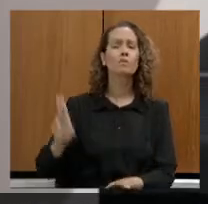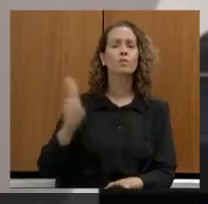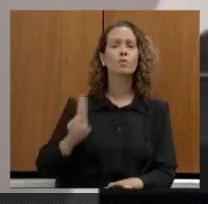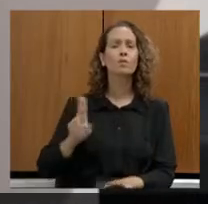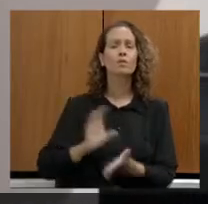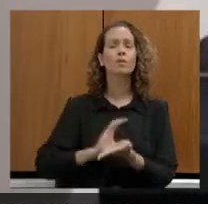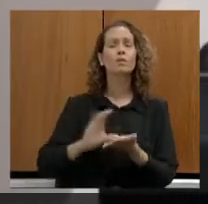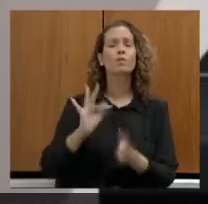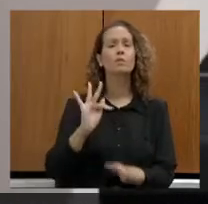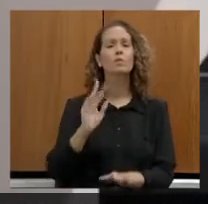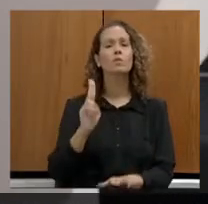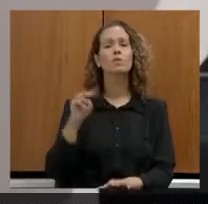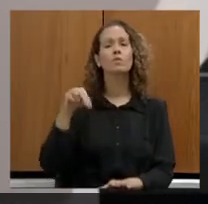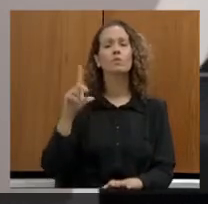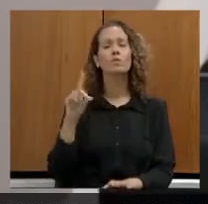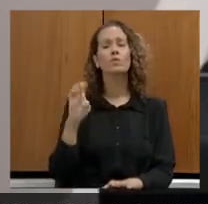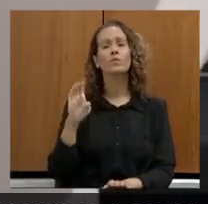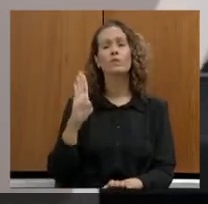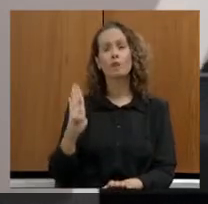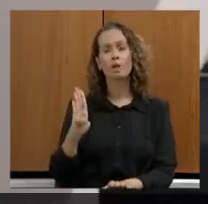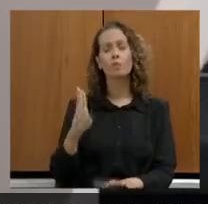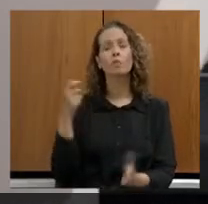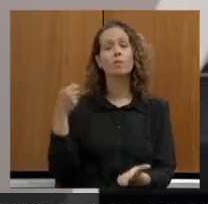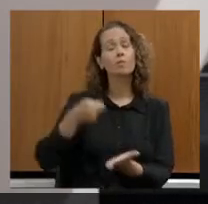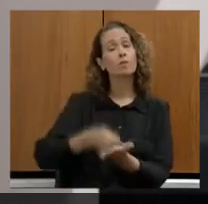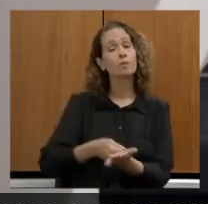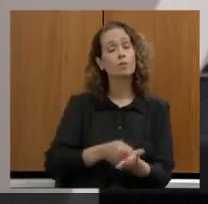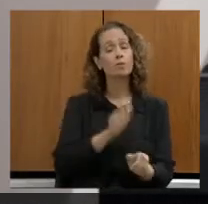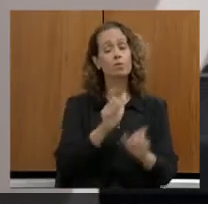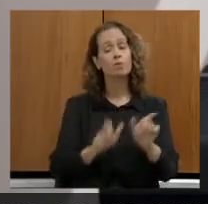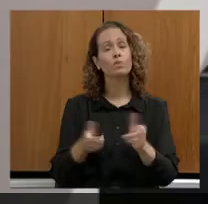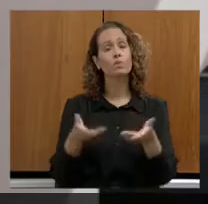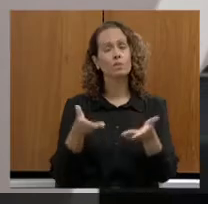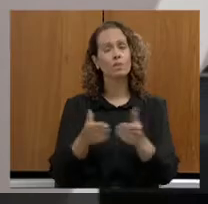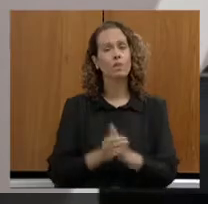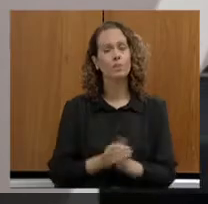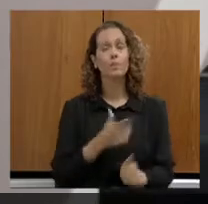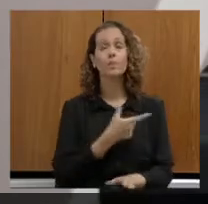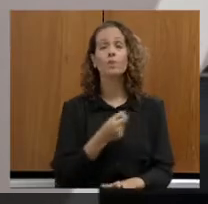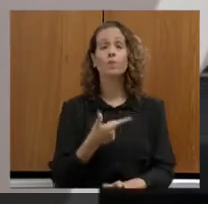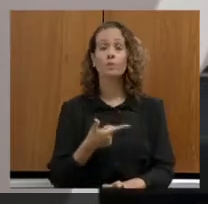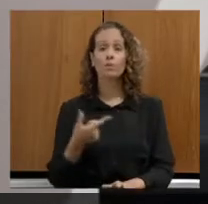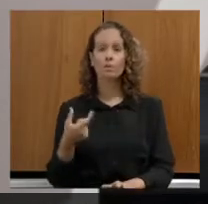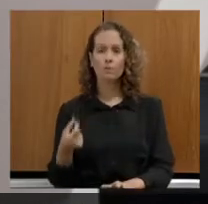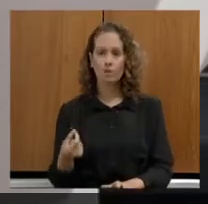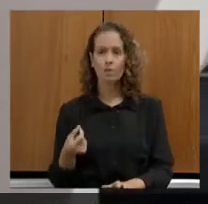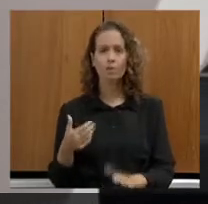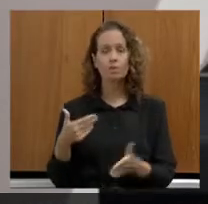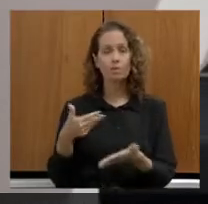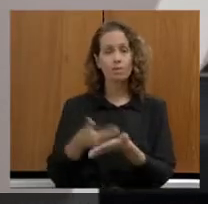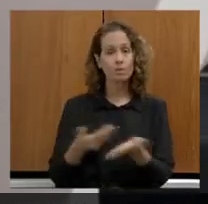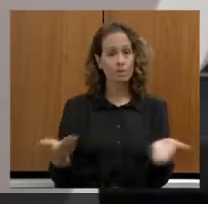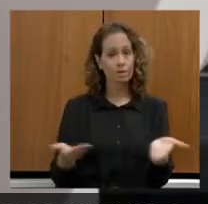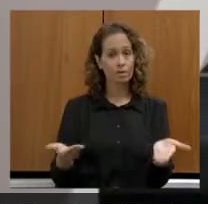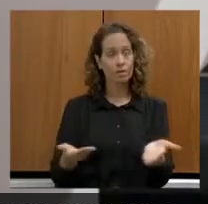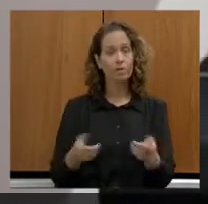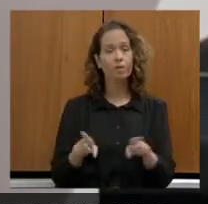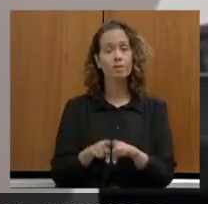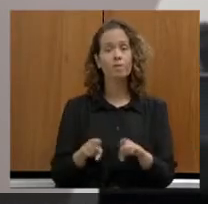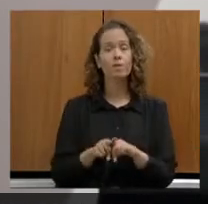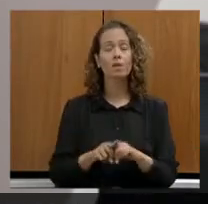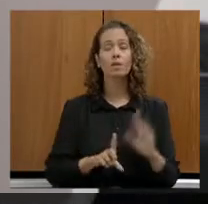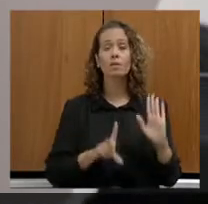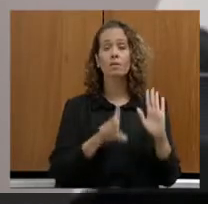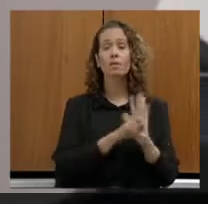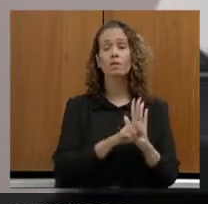de recursos do fundeb para o pagamento Desse pessoal em 2020 e recentemente as a